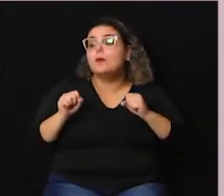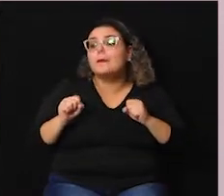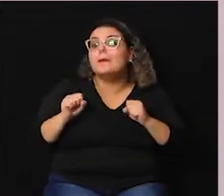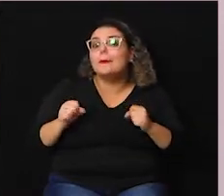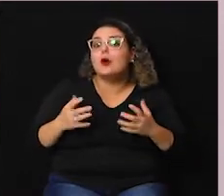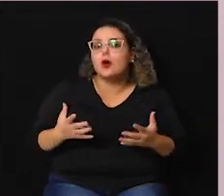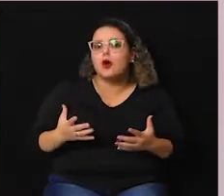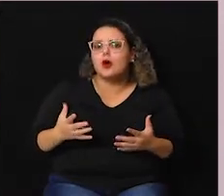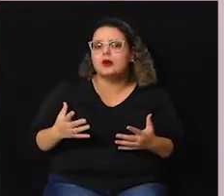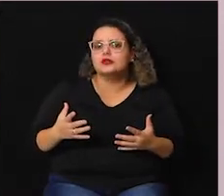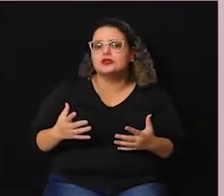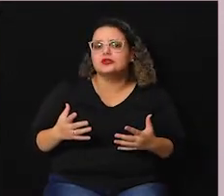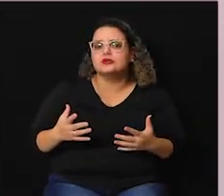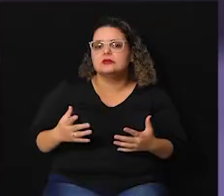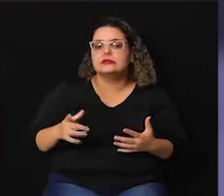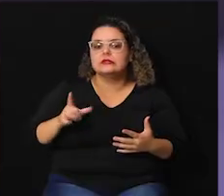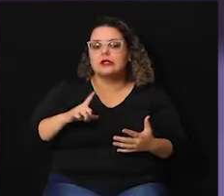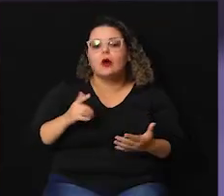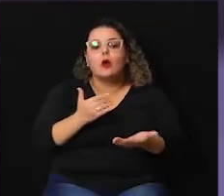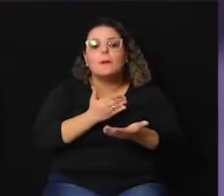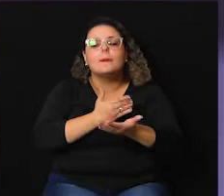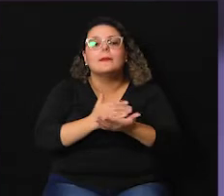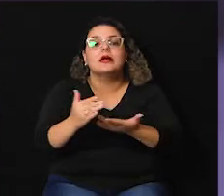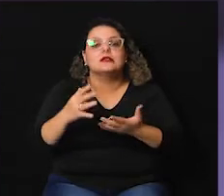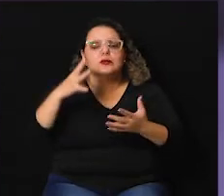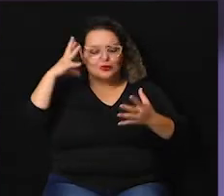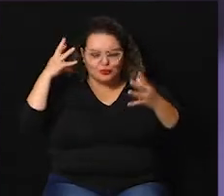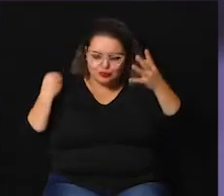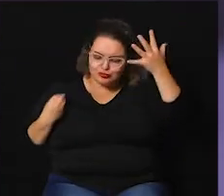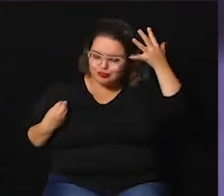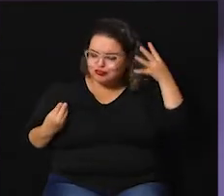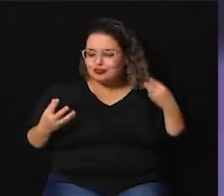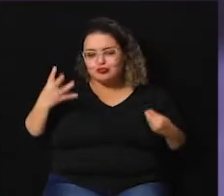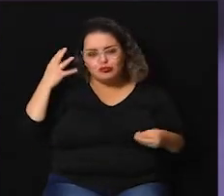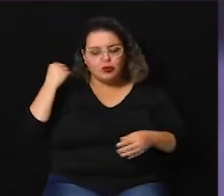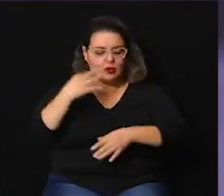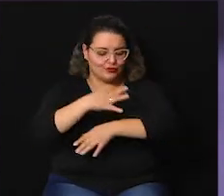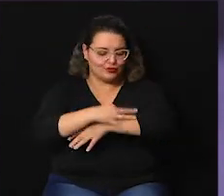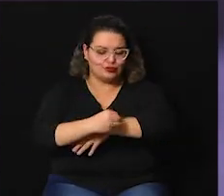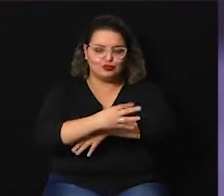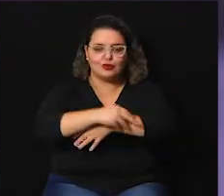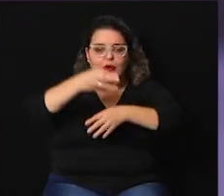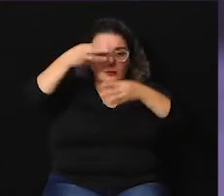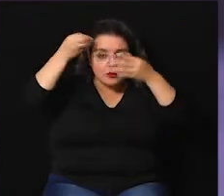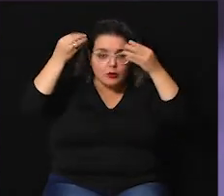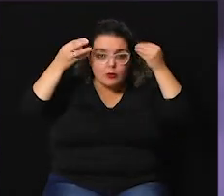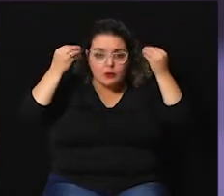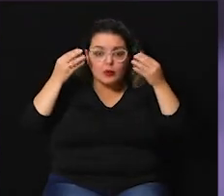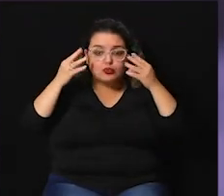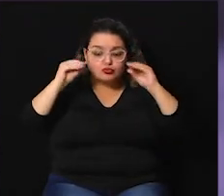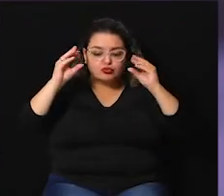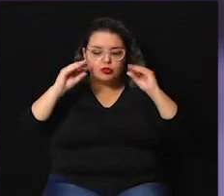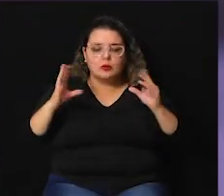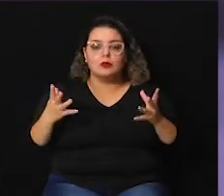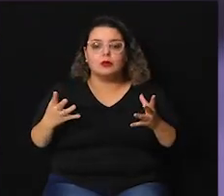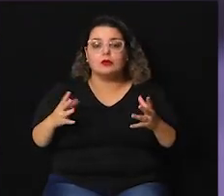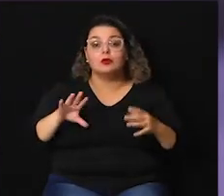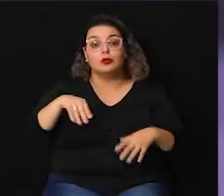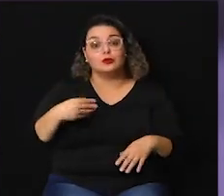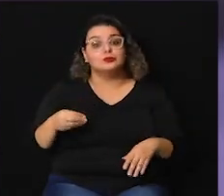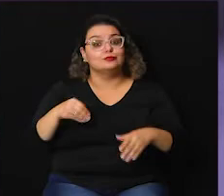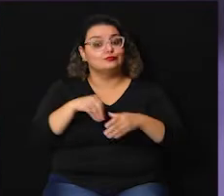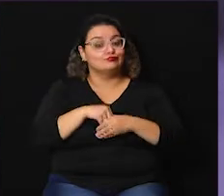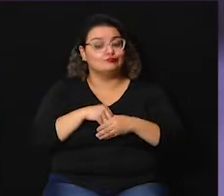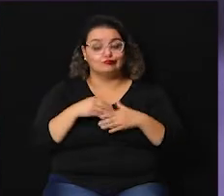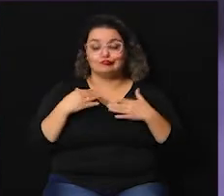podem ser um gatilho para começar a ter essa queda de cabelo, a queda de pelo. Realmente isso acontece. Quando por dentro a gente não está bem, o